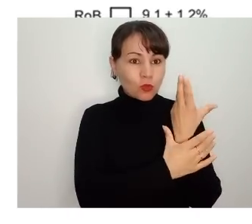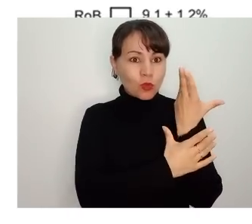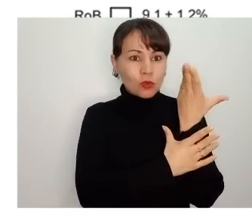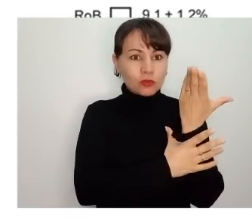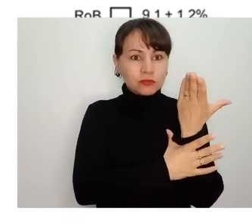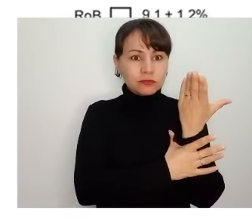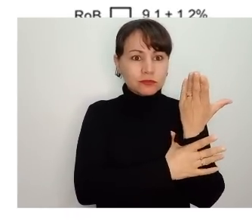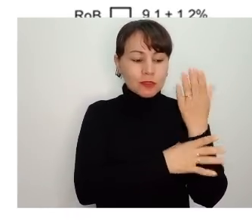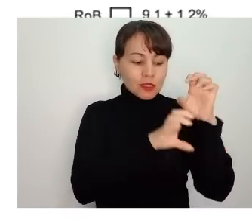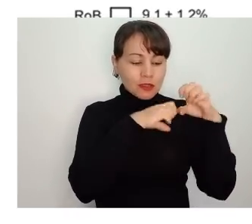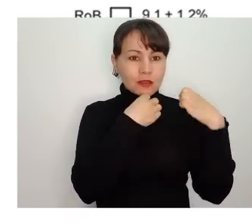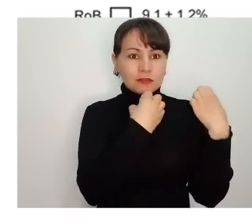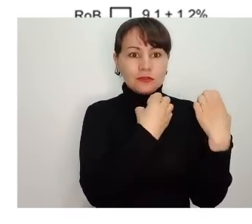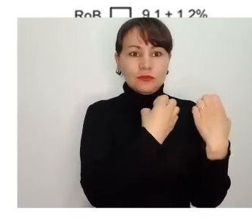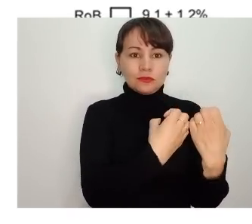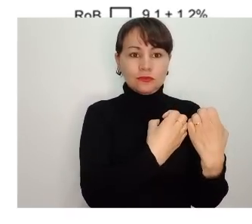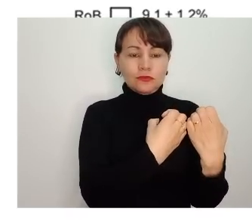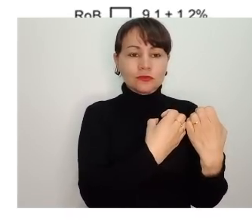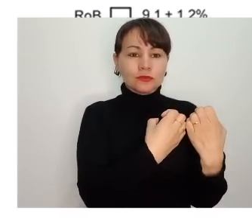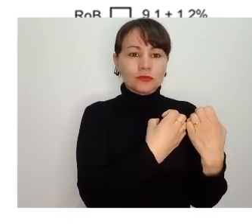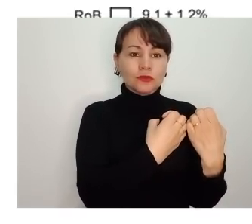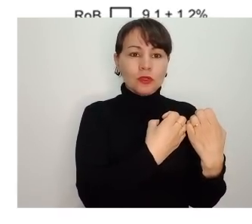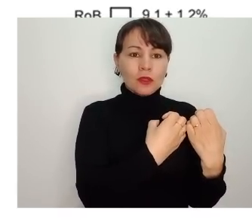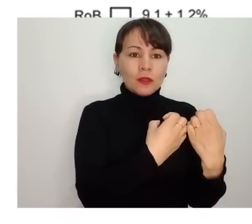pelo funcionamento da estrutura